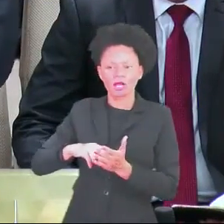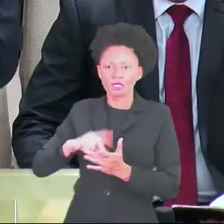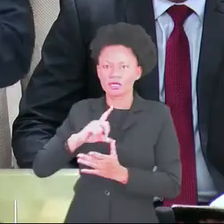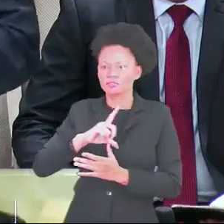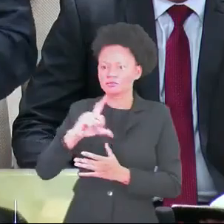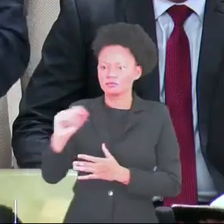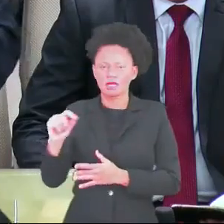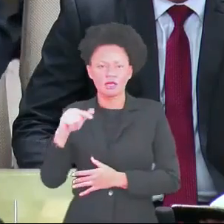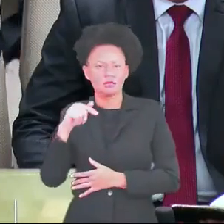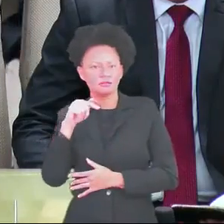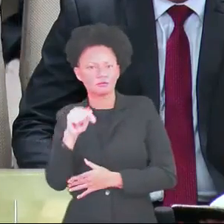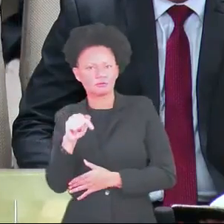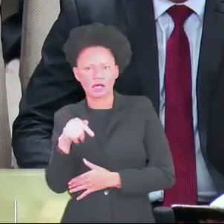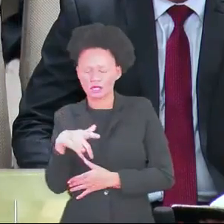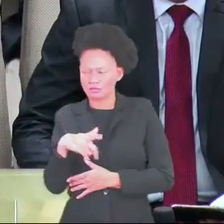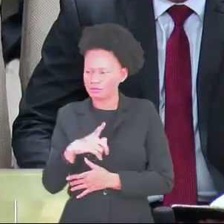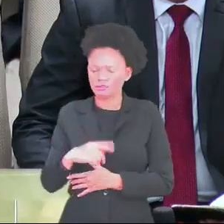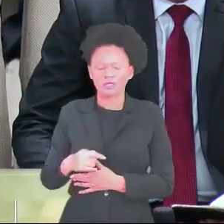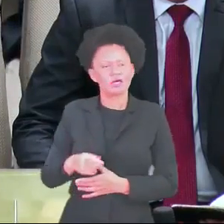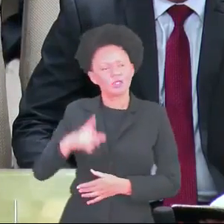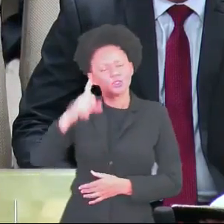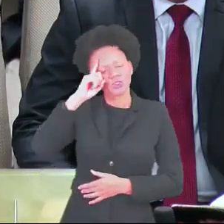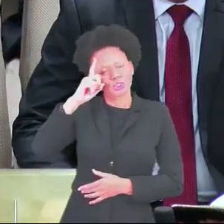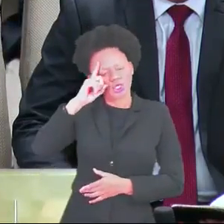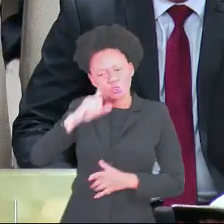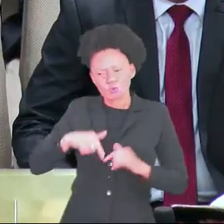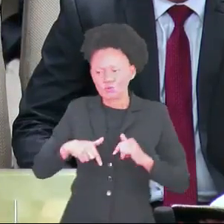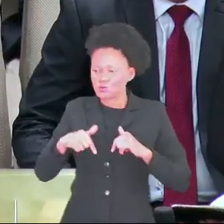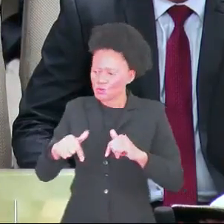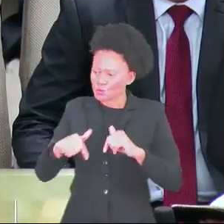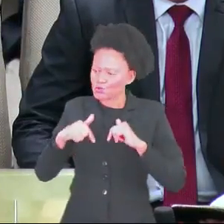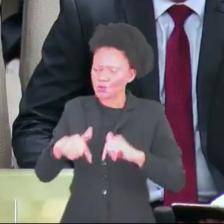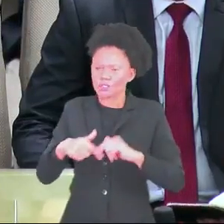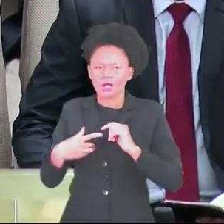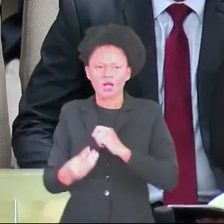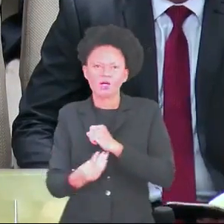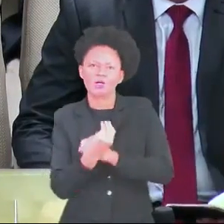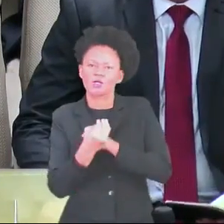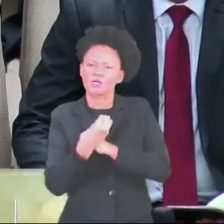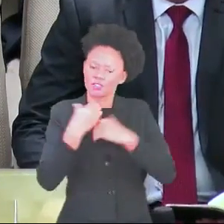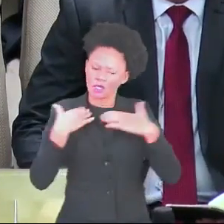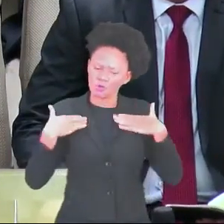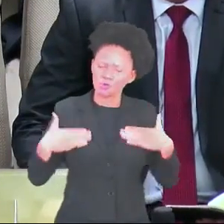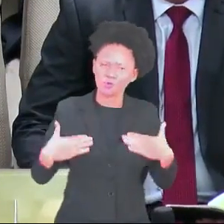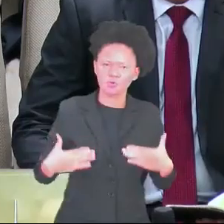E assim vai indo, no dia a dia, lutando para poder manter o seu corpo.